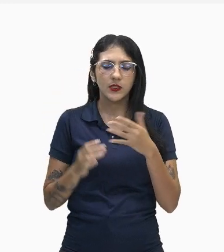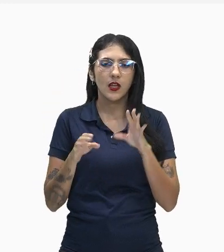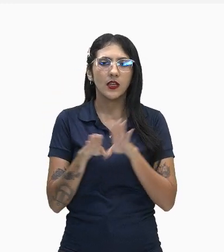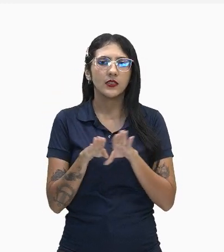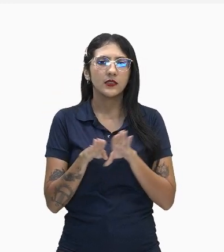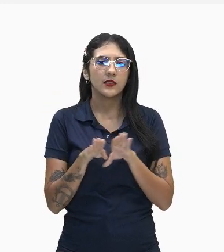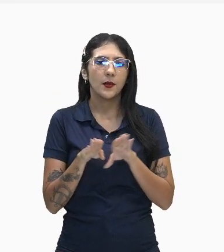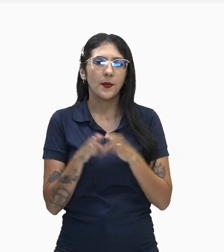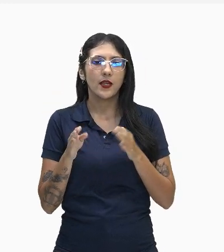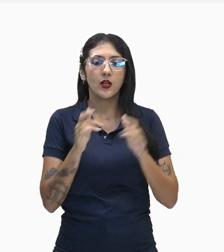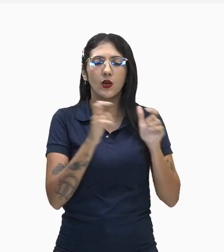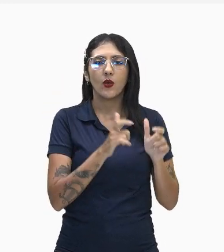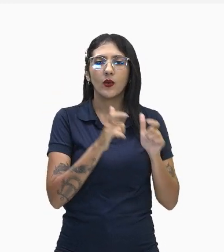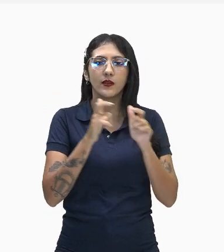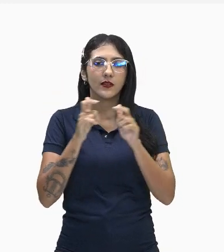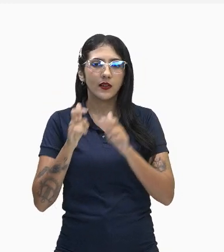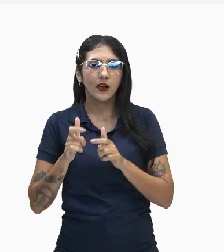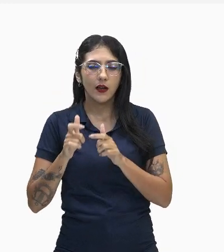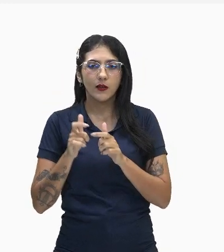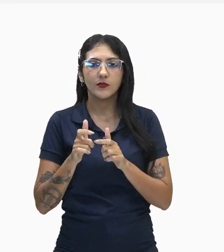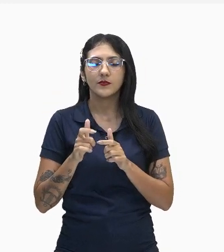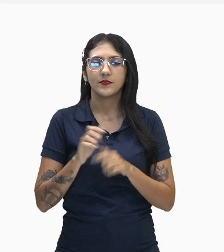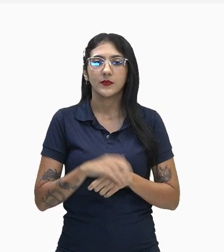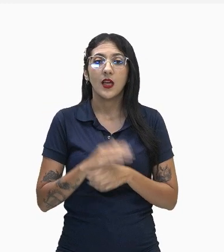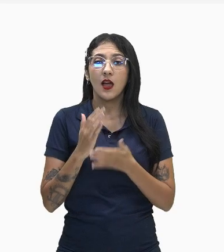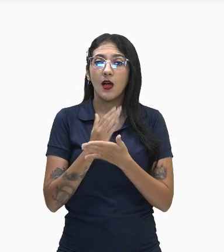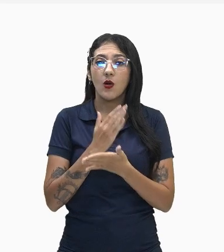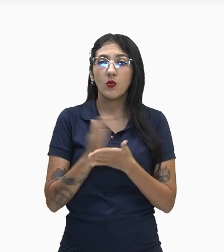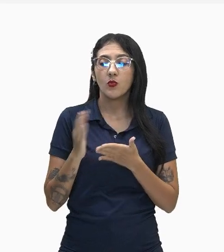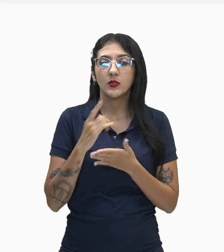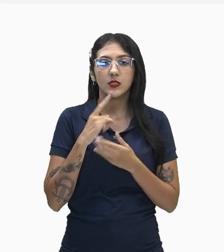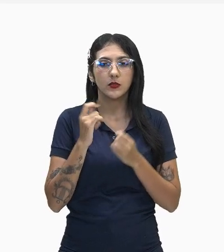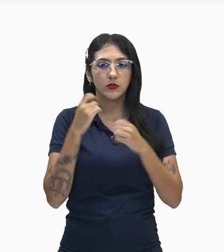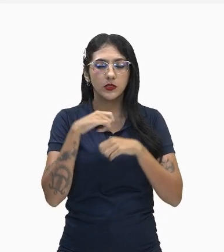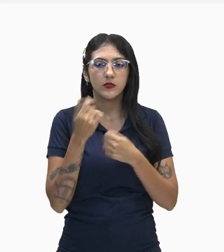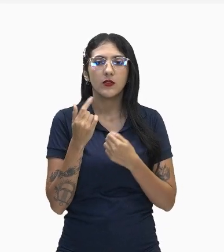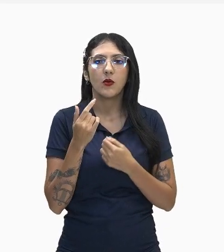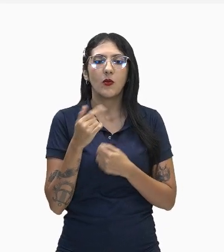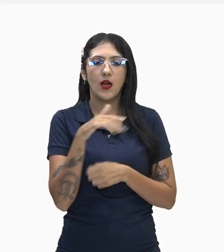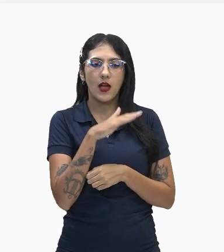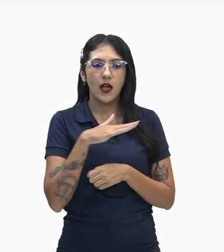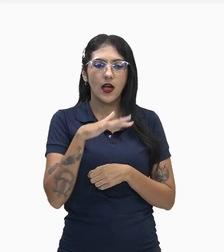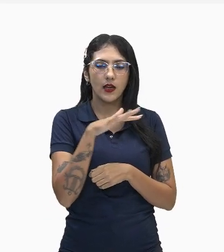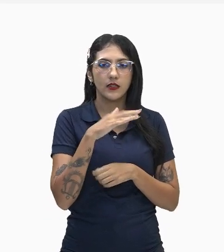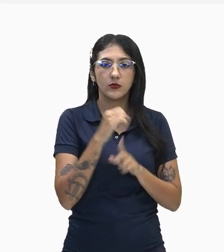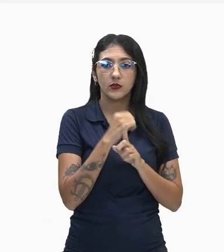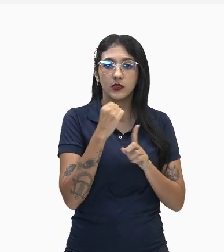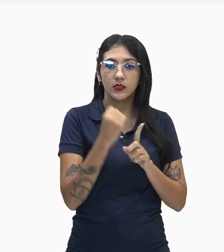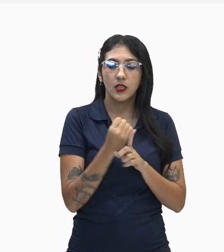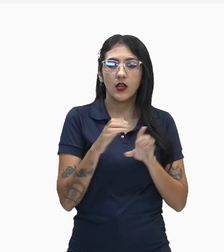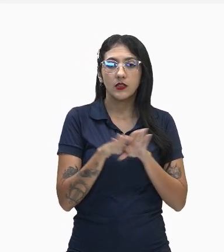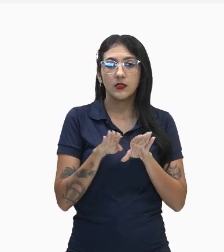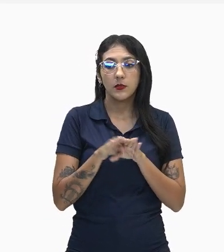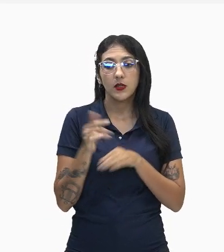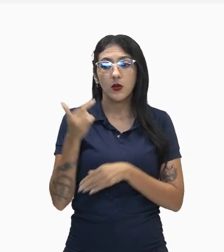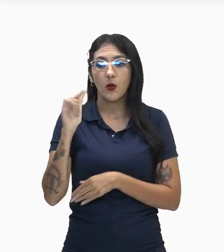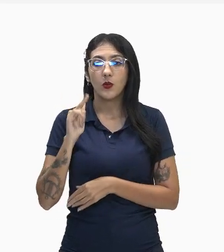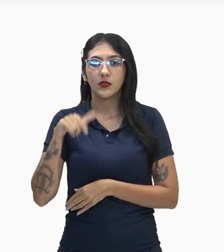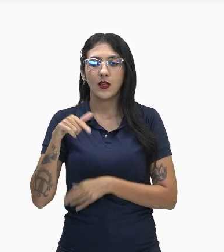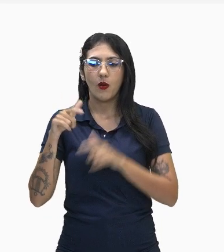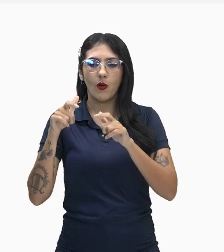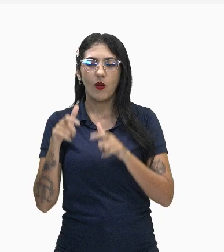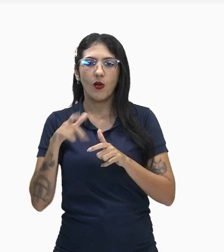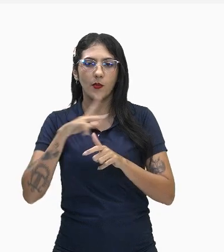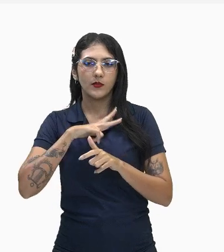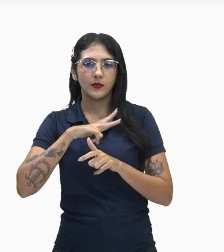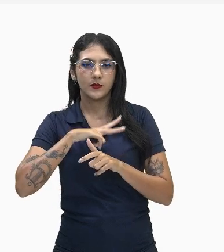de propriedade, porque nós vamos ter algumas que são públicas e algumas que são propriedades particulares. Nós